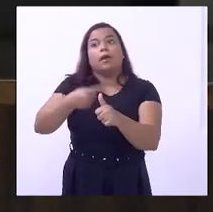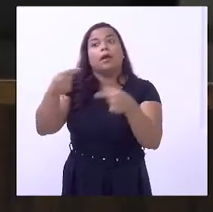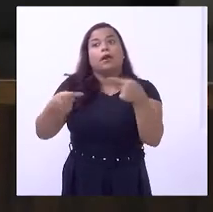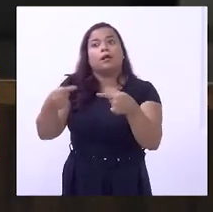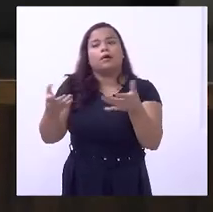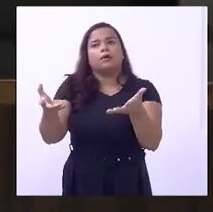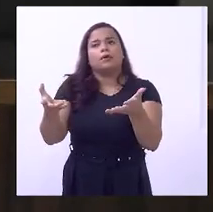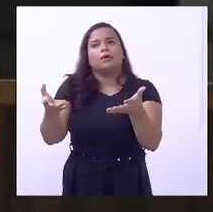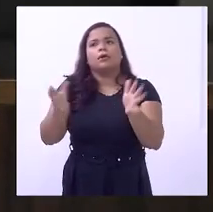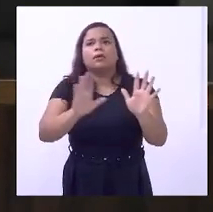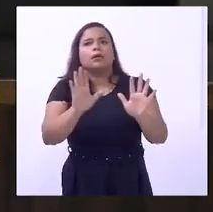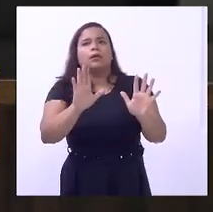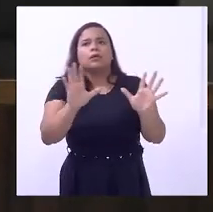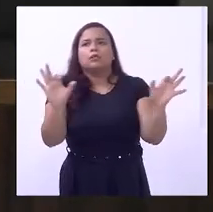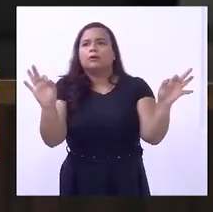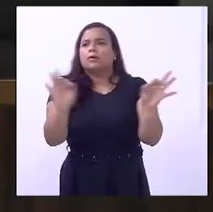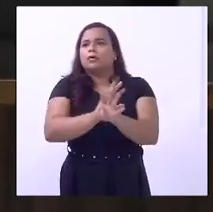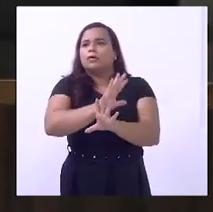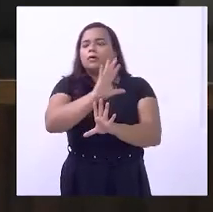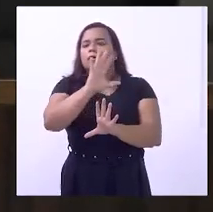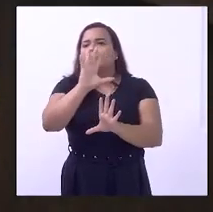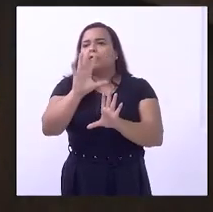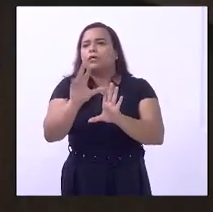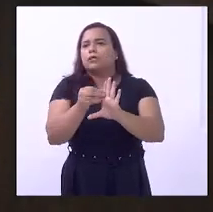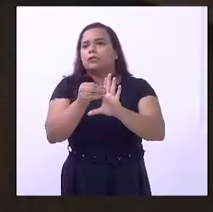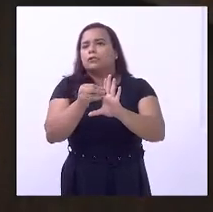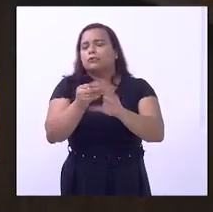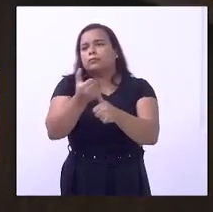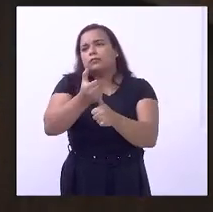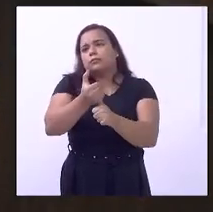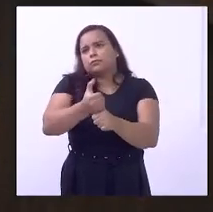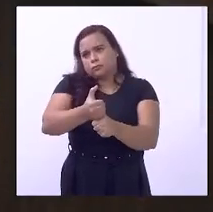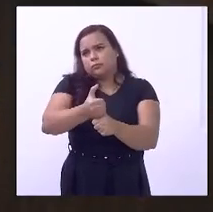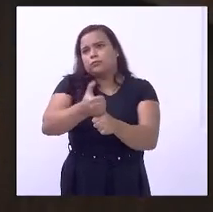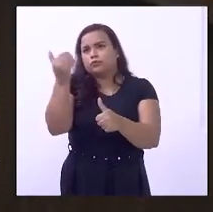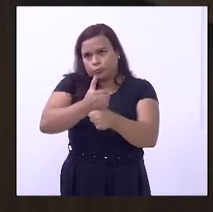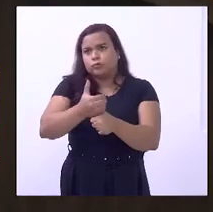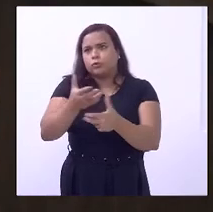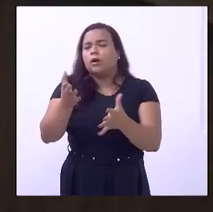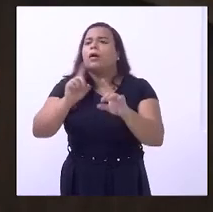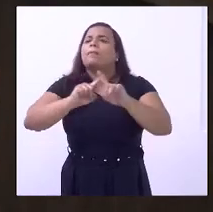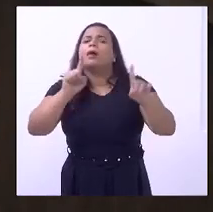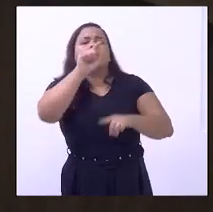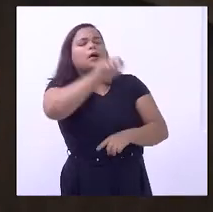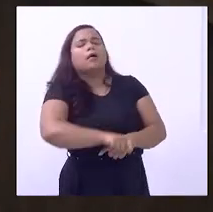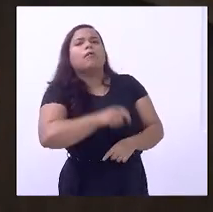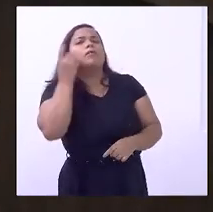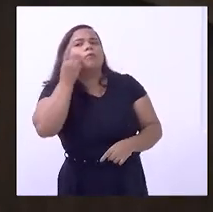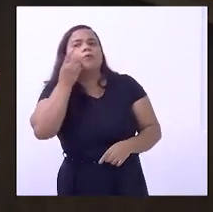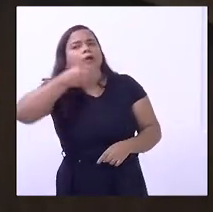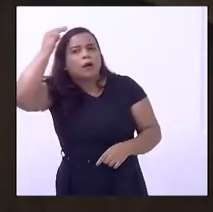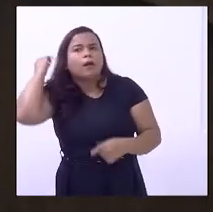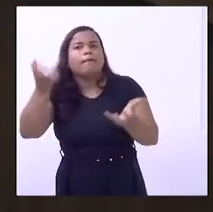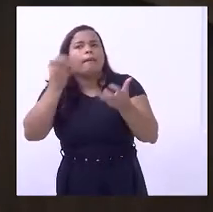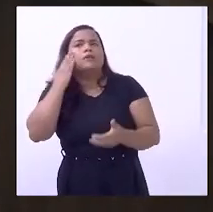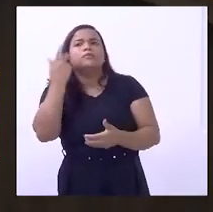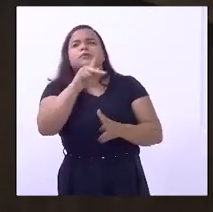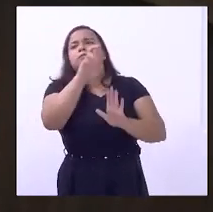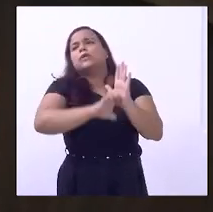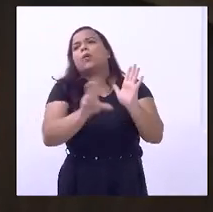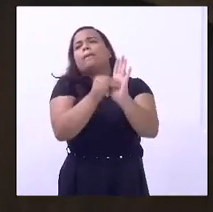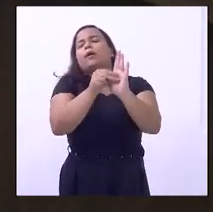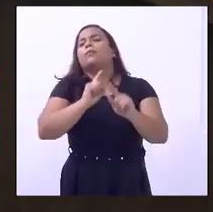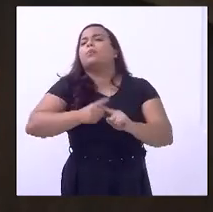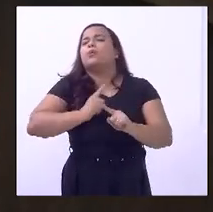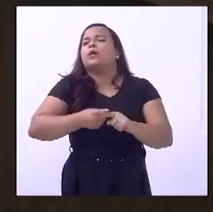Senhor presidente. Só concluindo por substitutivo. Deputado Márcio, eu gostaria só de saber a sua emenda, não, porque da